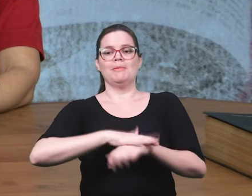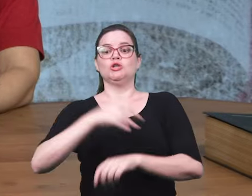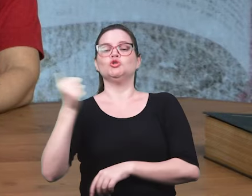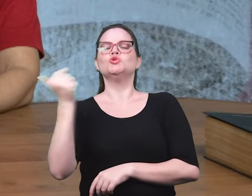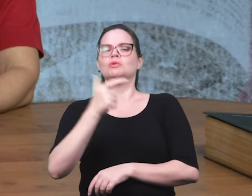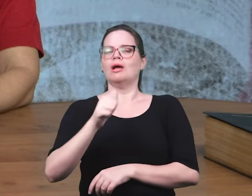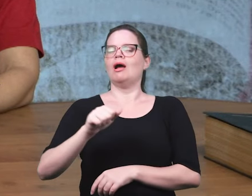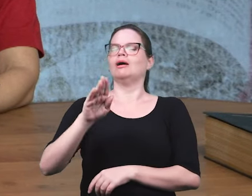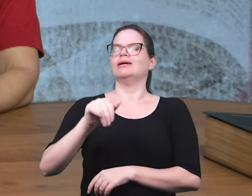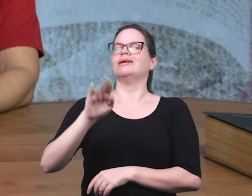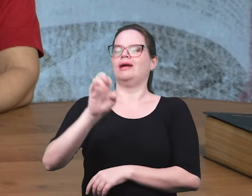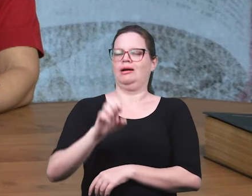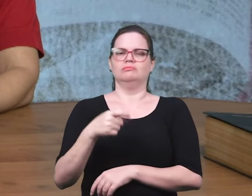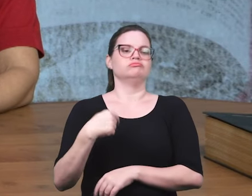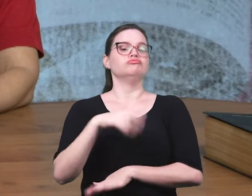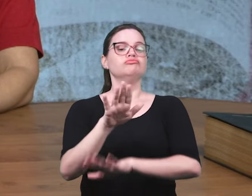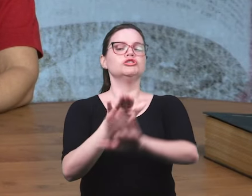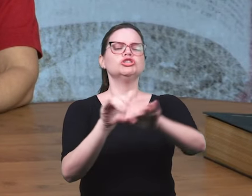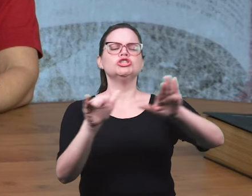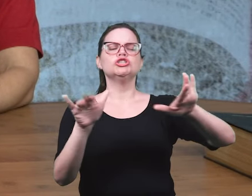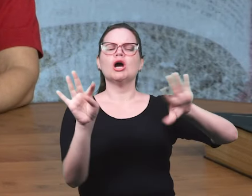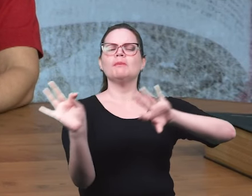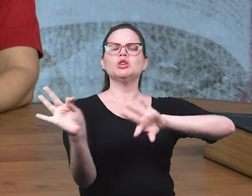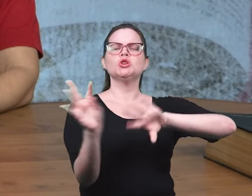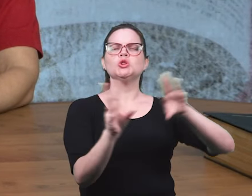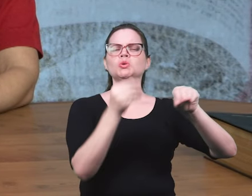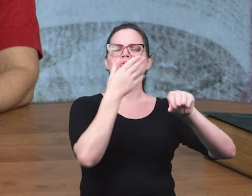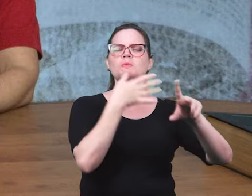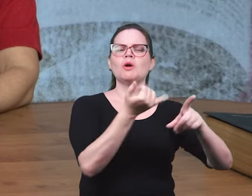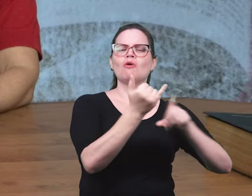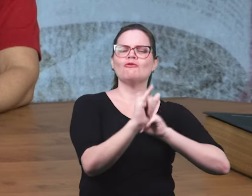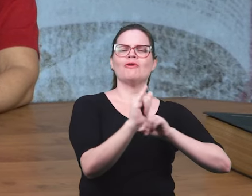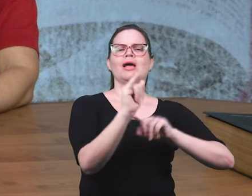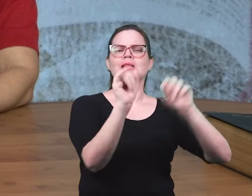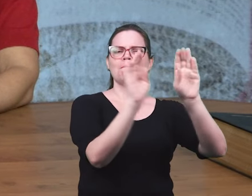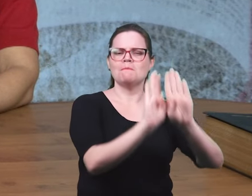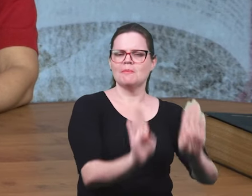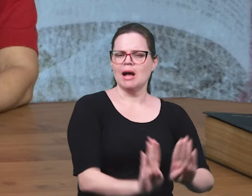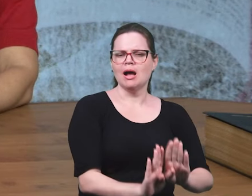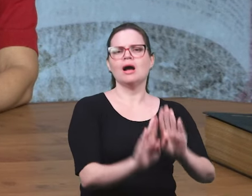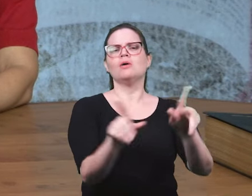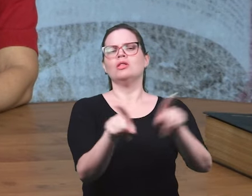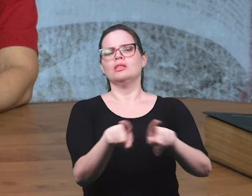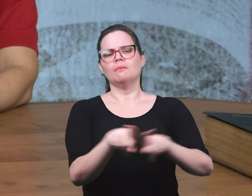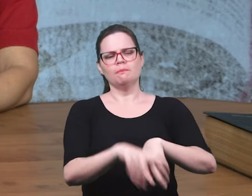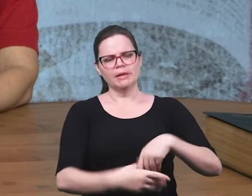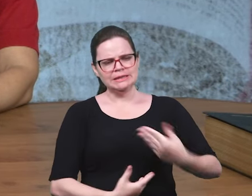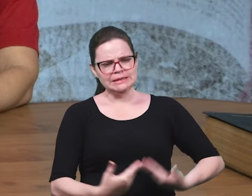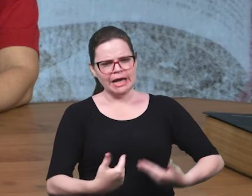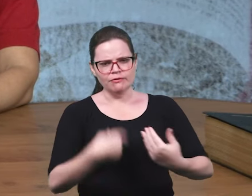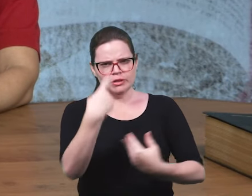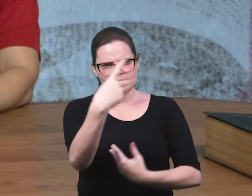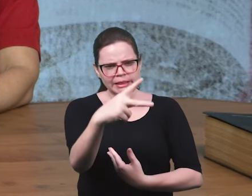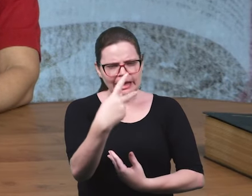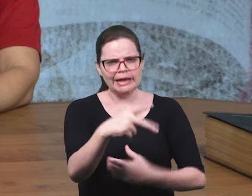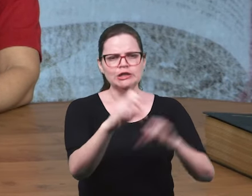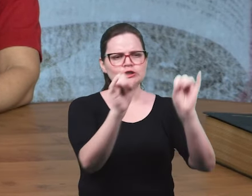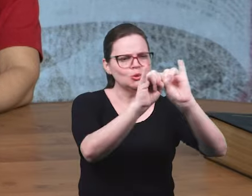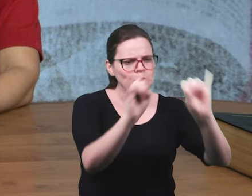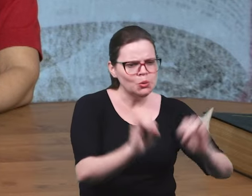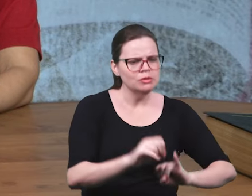Pelo que chamai-me agora todos os profetas de Baal, todos os seus servos e todos os